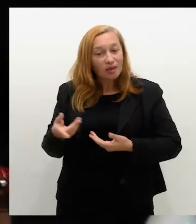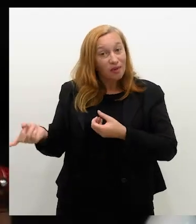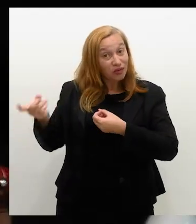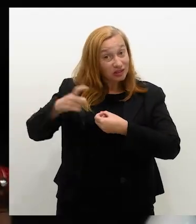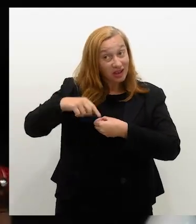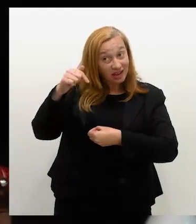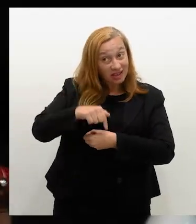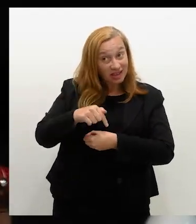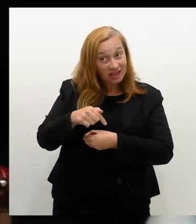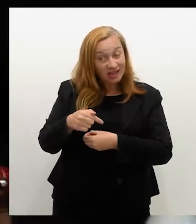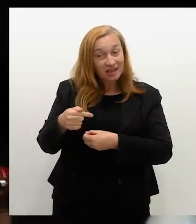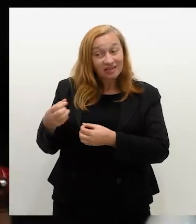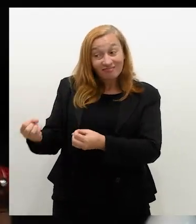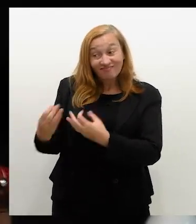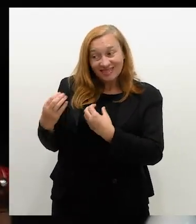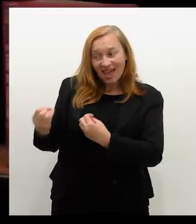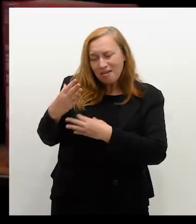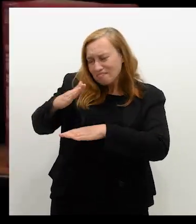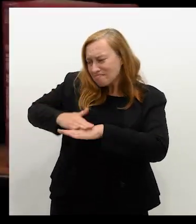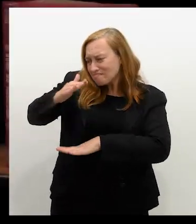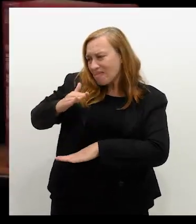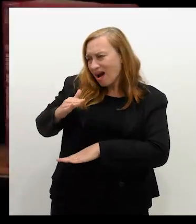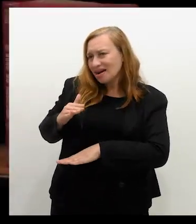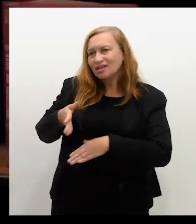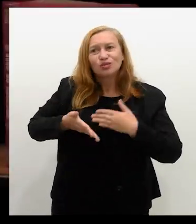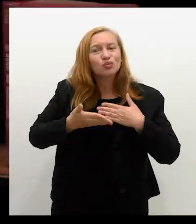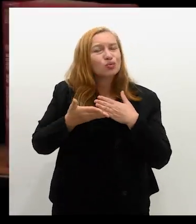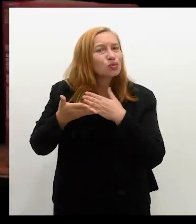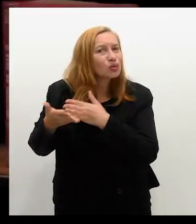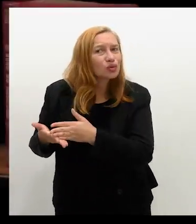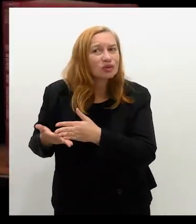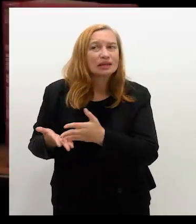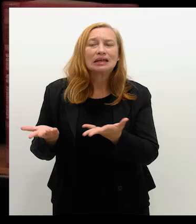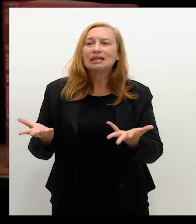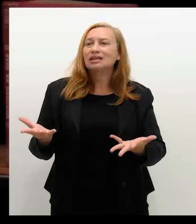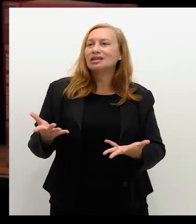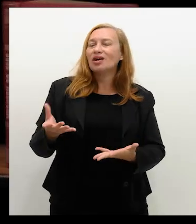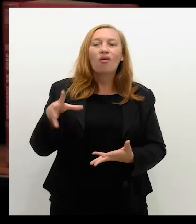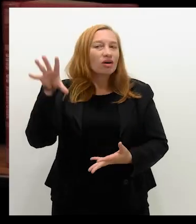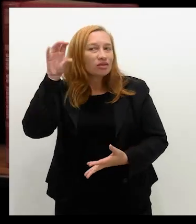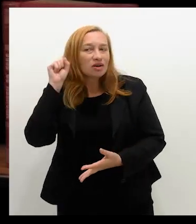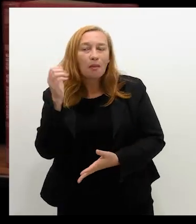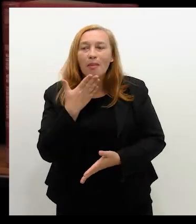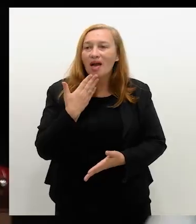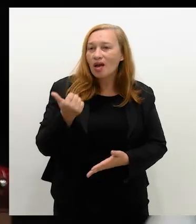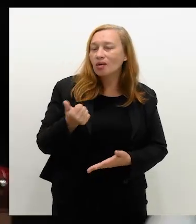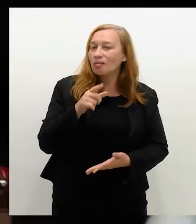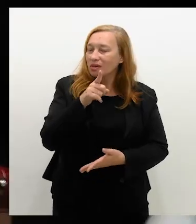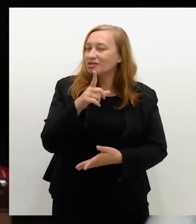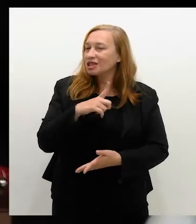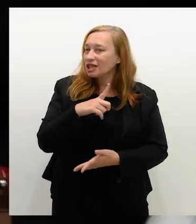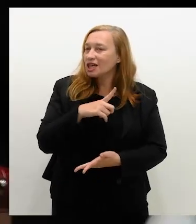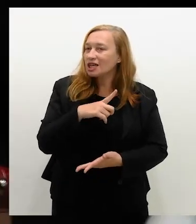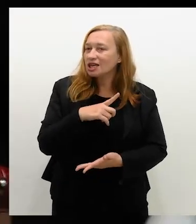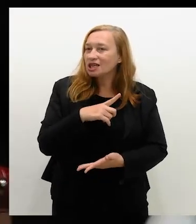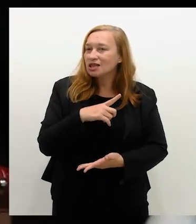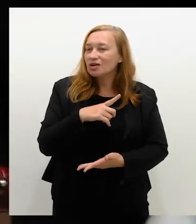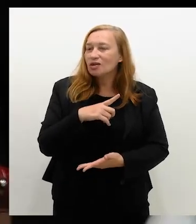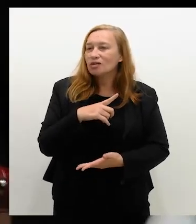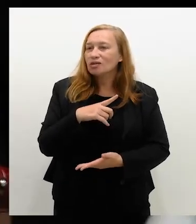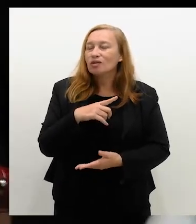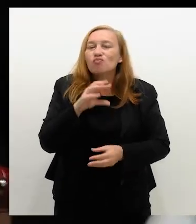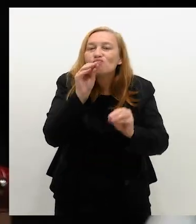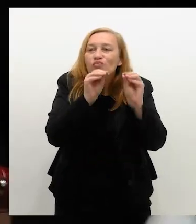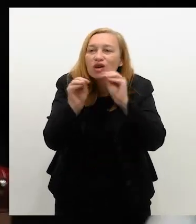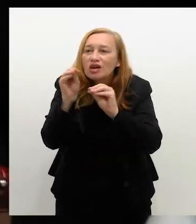aqui para nos dar mais aulas, nos ensinar e nos conduzir a ter uma audição melhor. Mas você tem algum